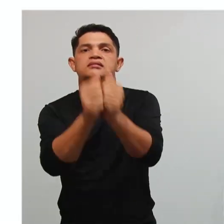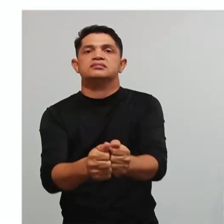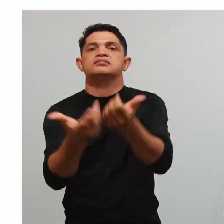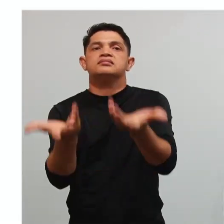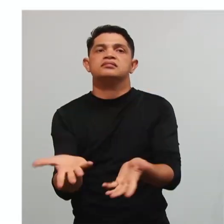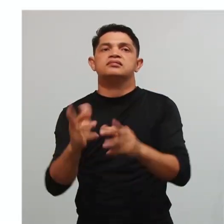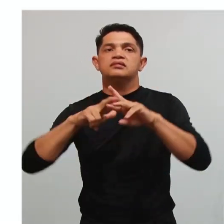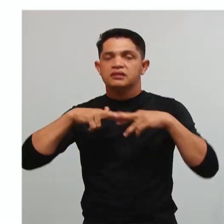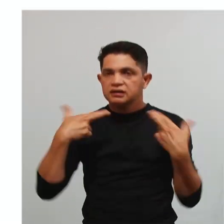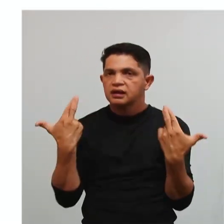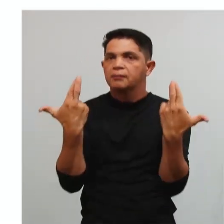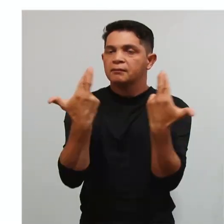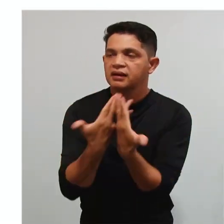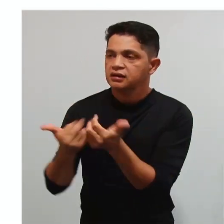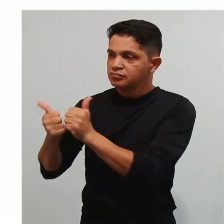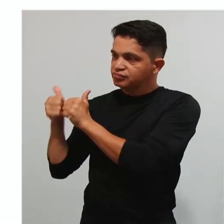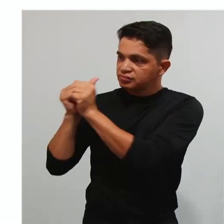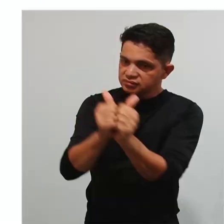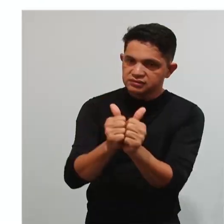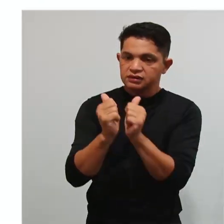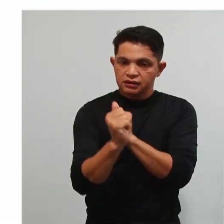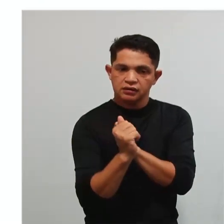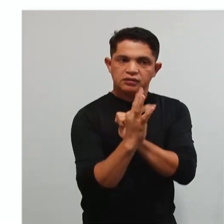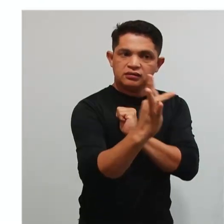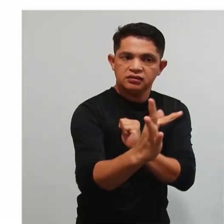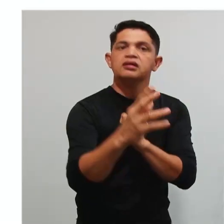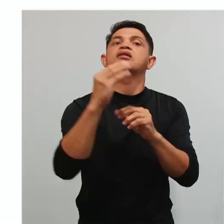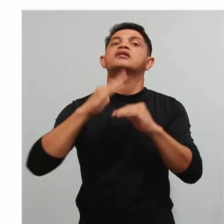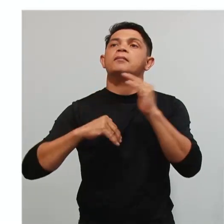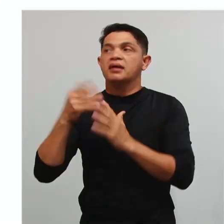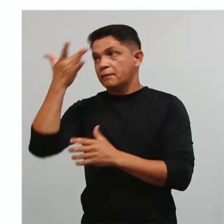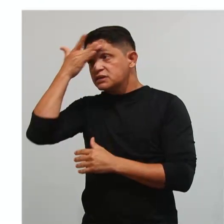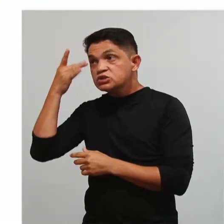a reunião, né, que toma à frente e que vai